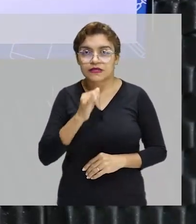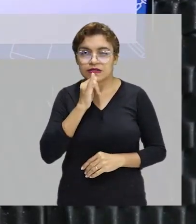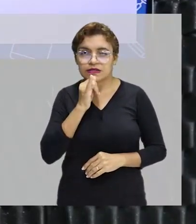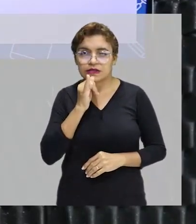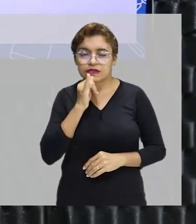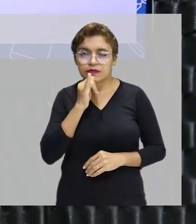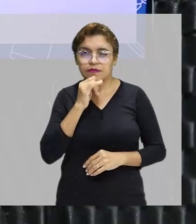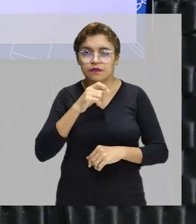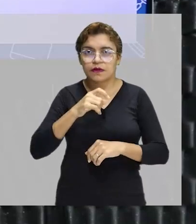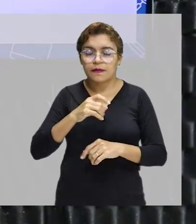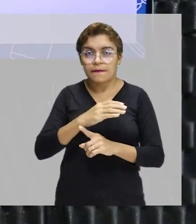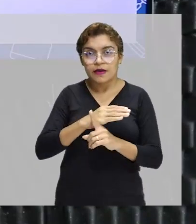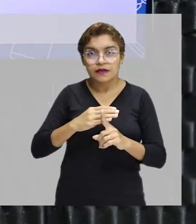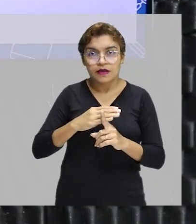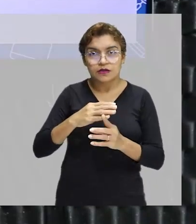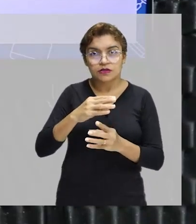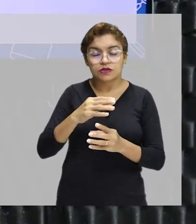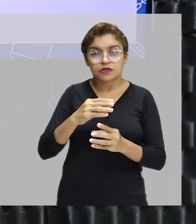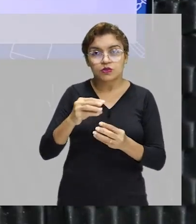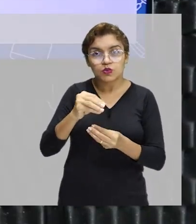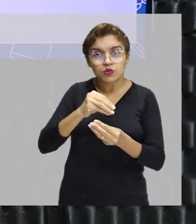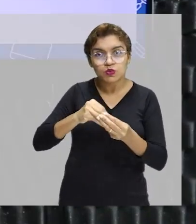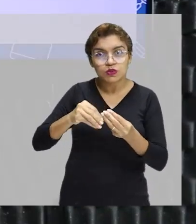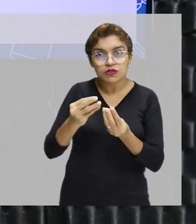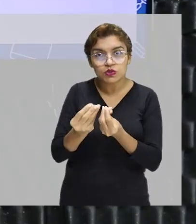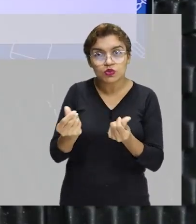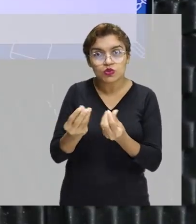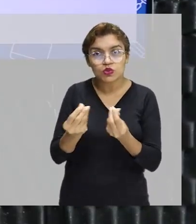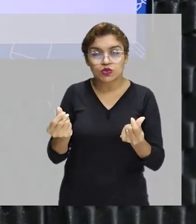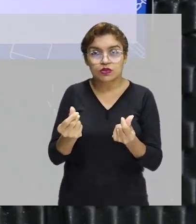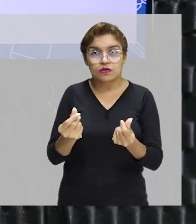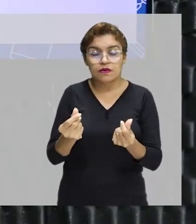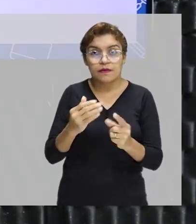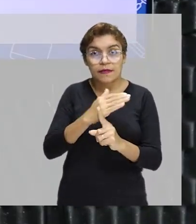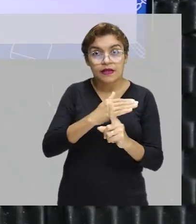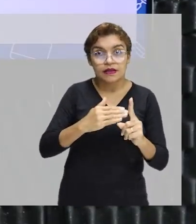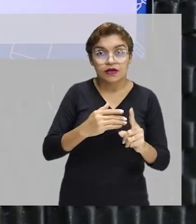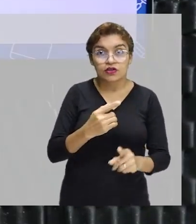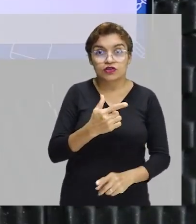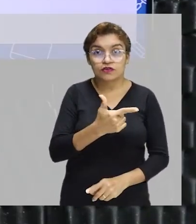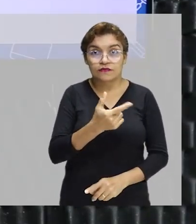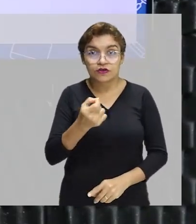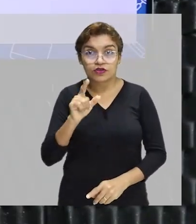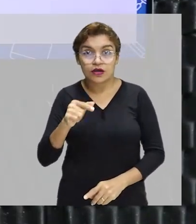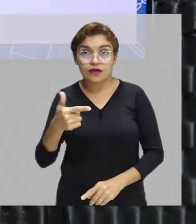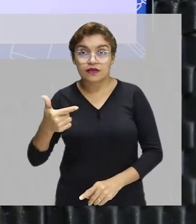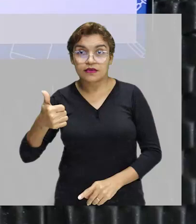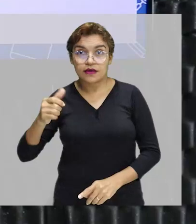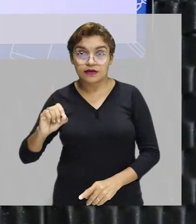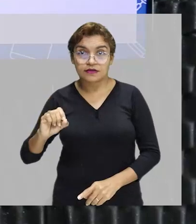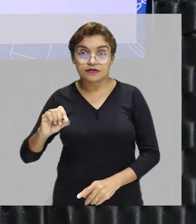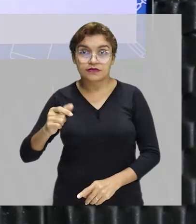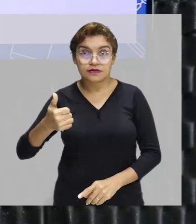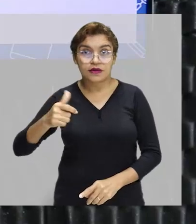de dissolução. Então, com a metade de 20, 10. Então, 50 gramas de água vai estar